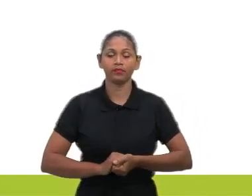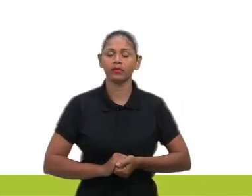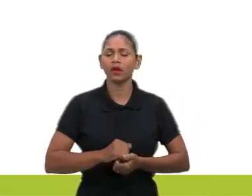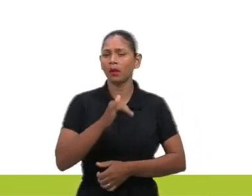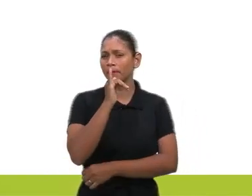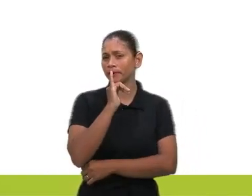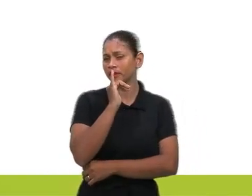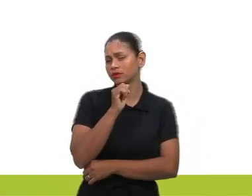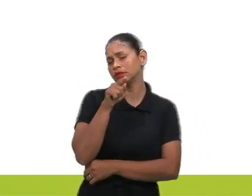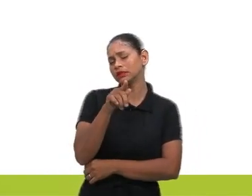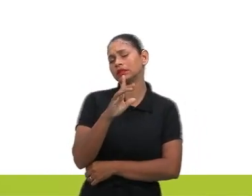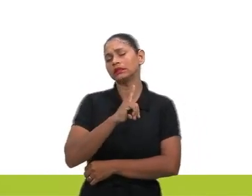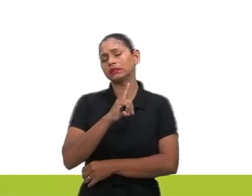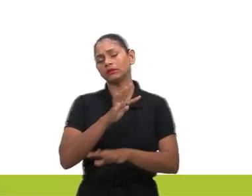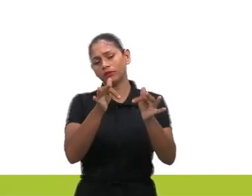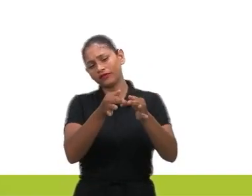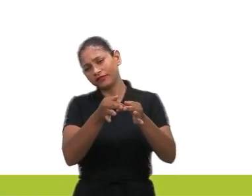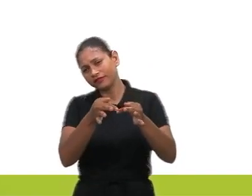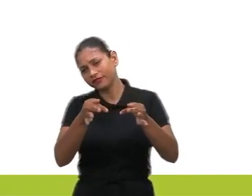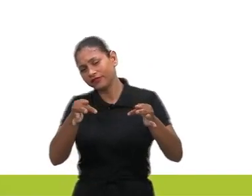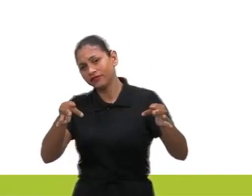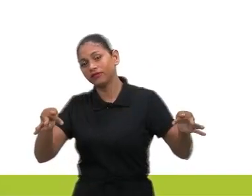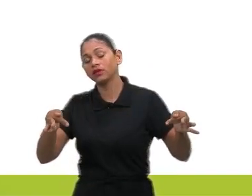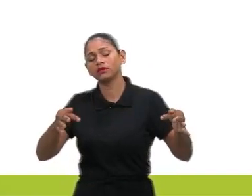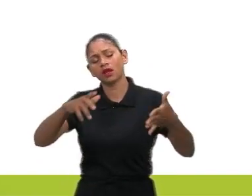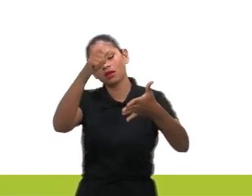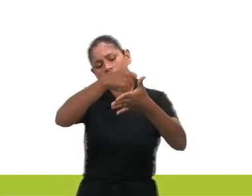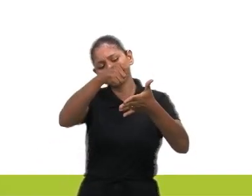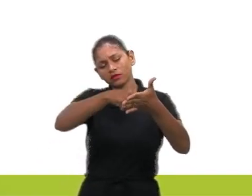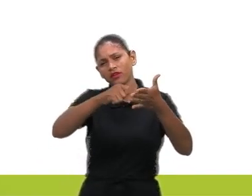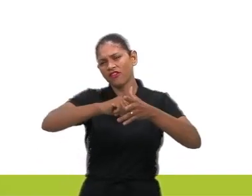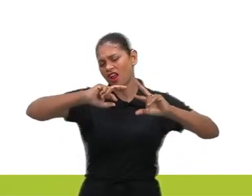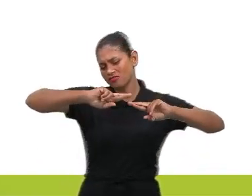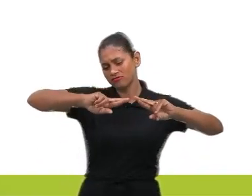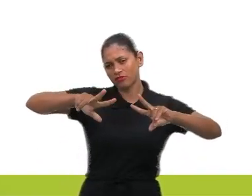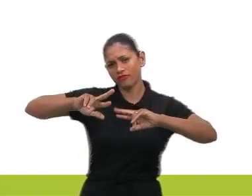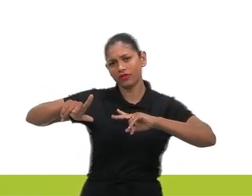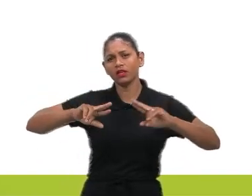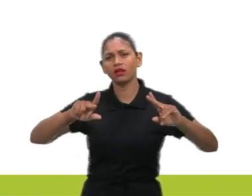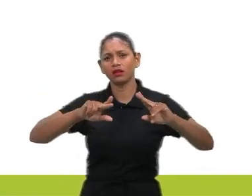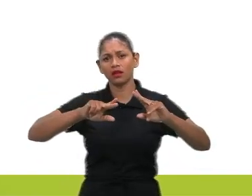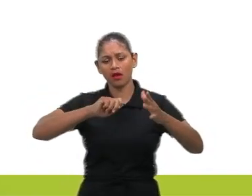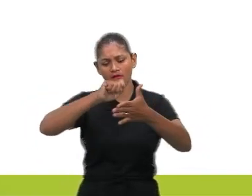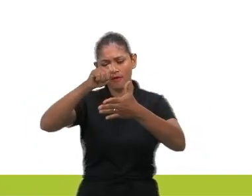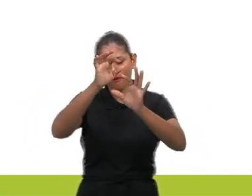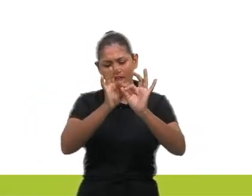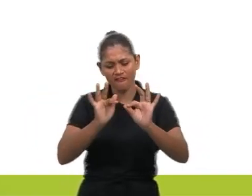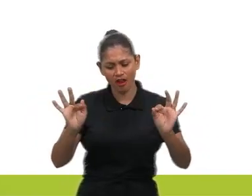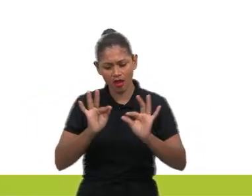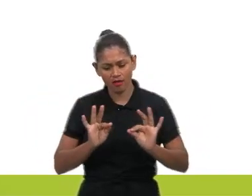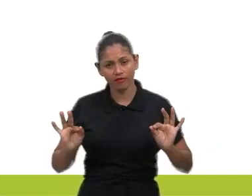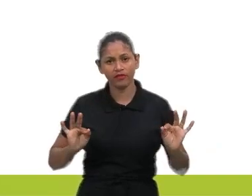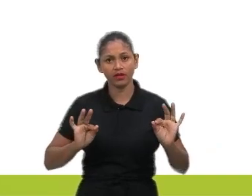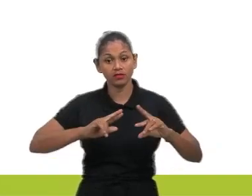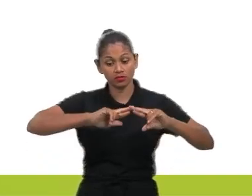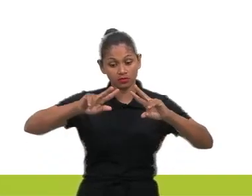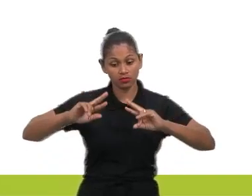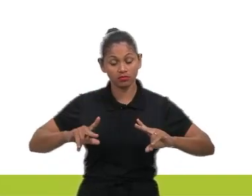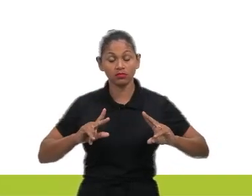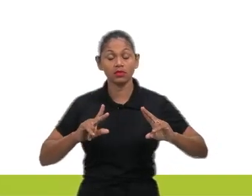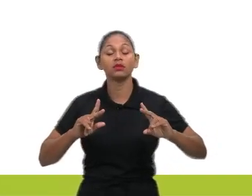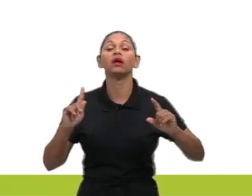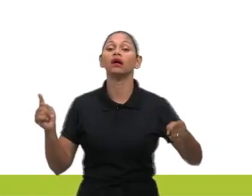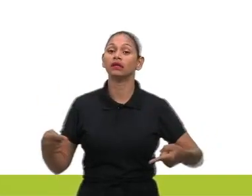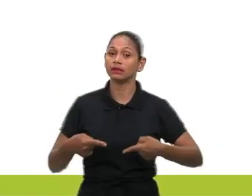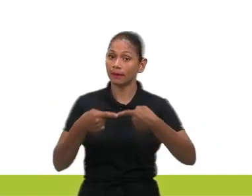uma frase e você quer reescrever essa frase de uma maneira diferente, isso é análise combinatória. Na análise combinatória, a gente utiliza